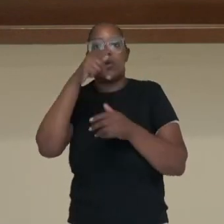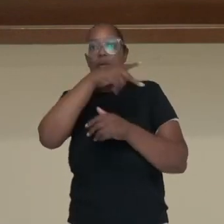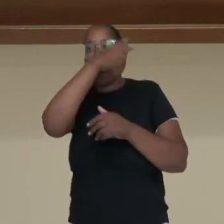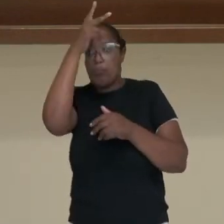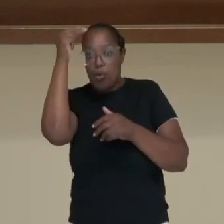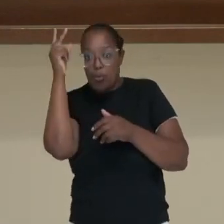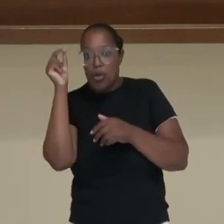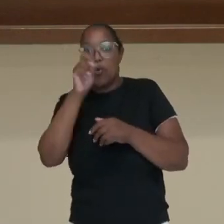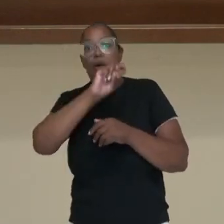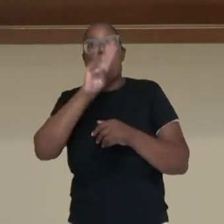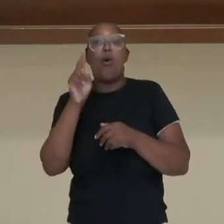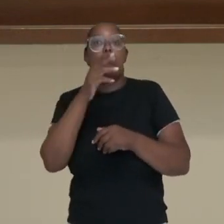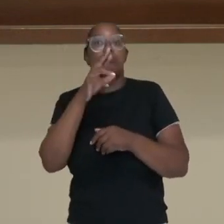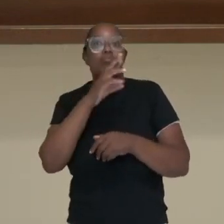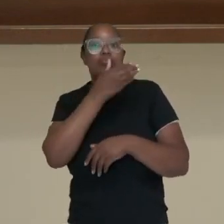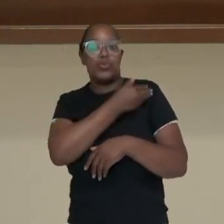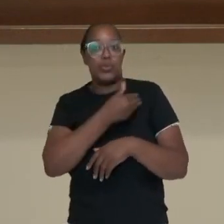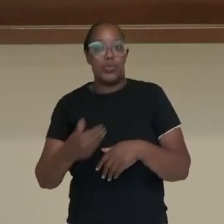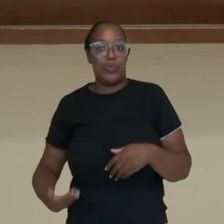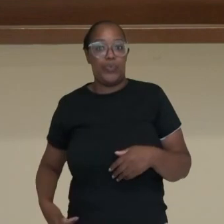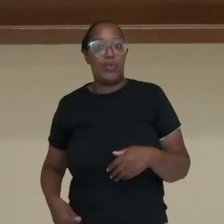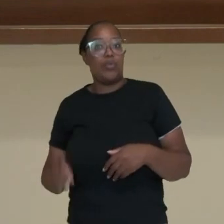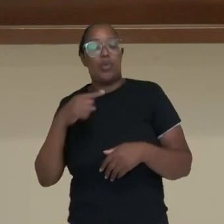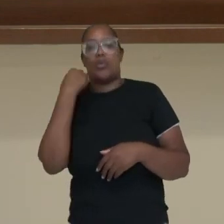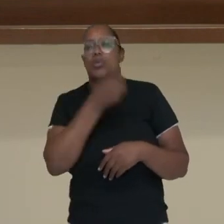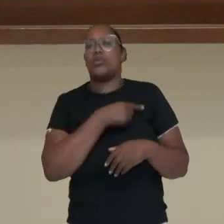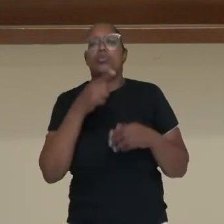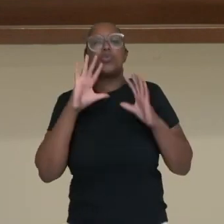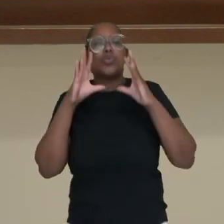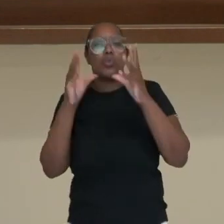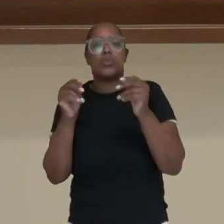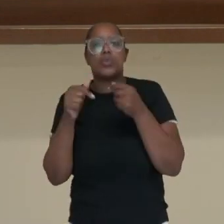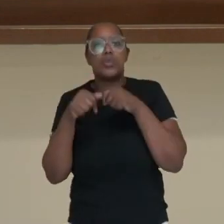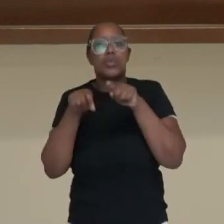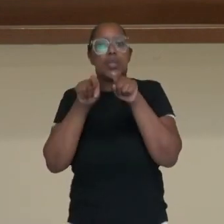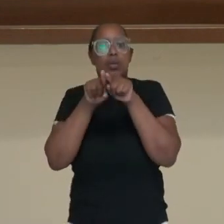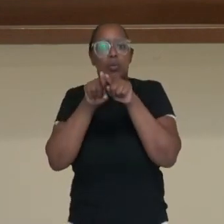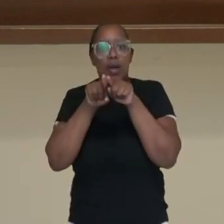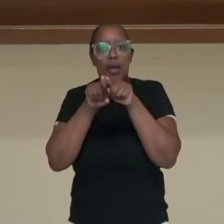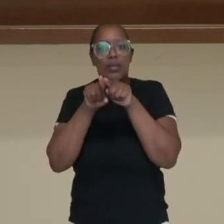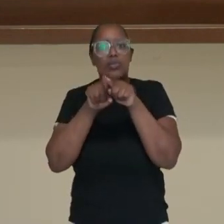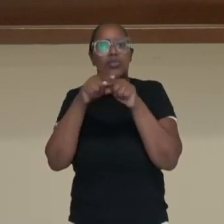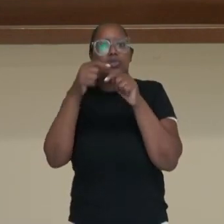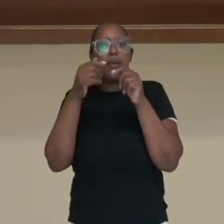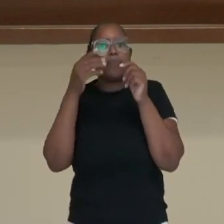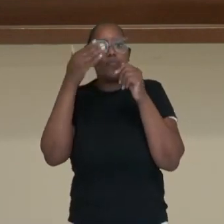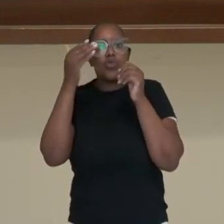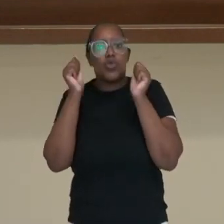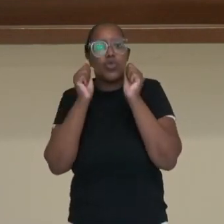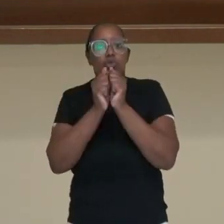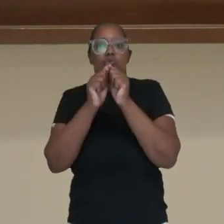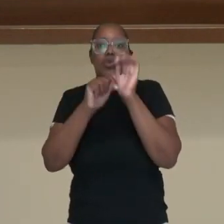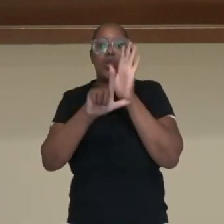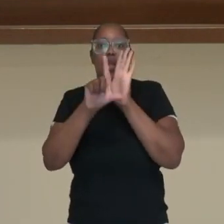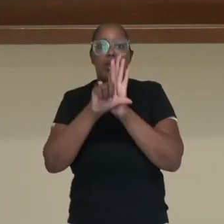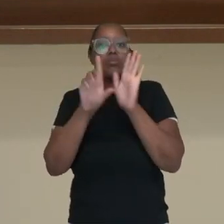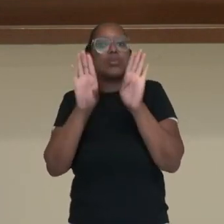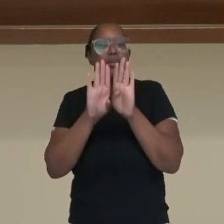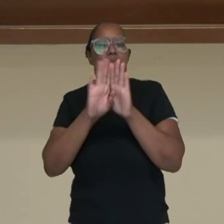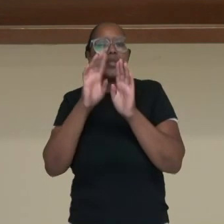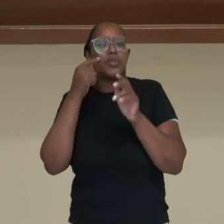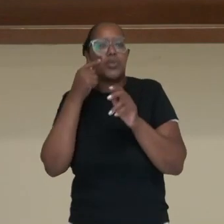comum onde somos todos iguais perante a lei. Também descobrimos que o Estado é laico e que por isso não tem